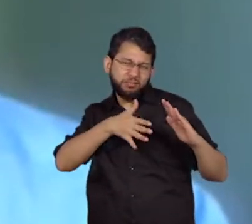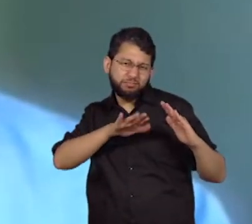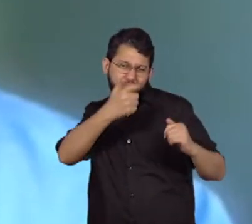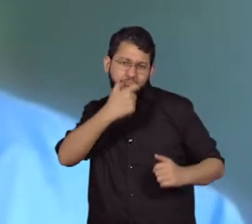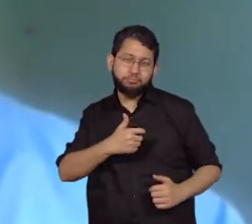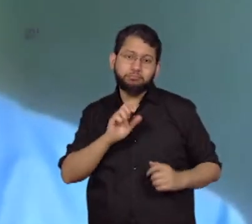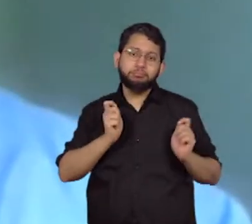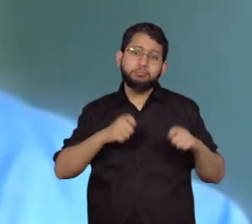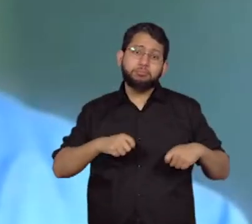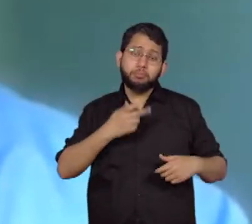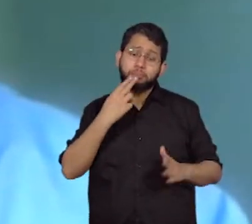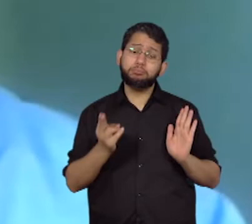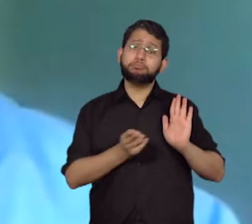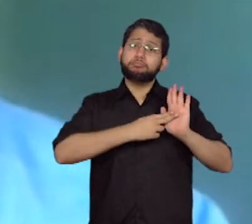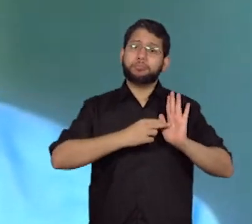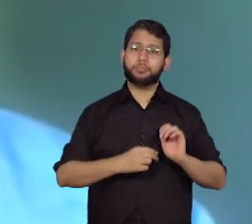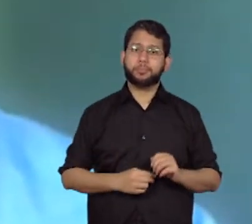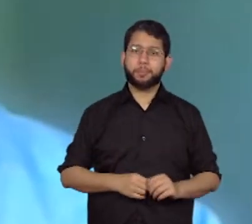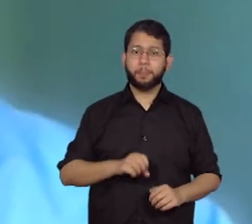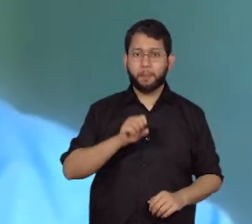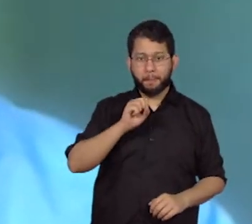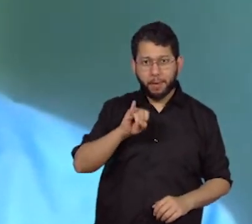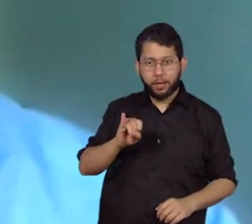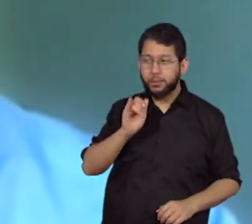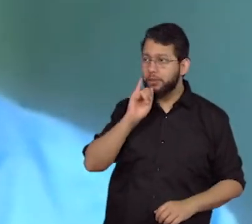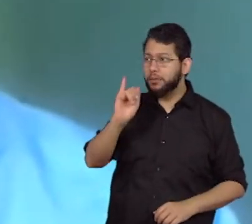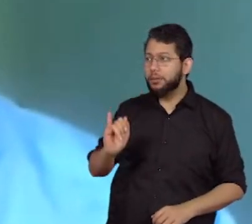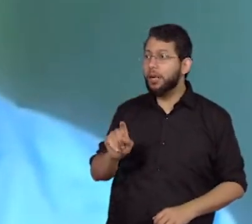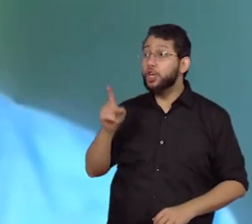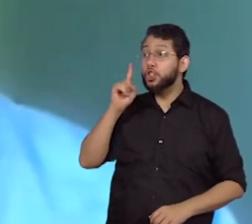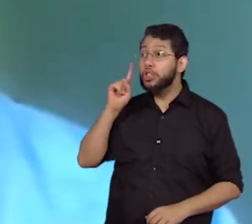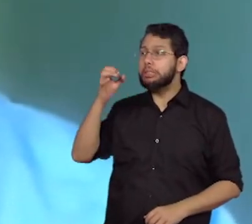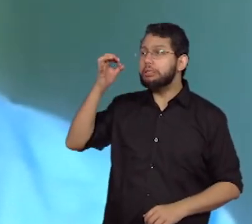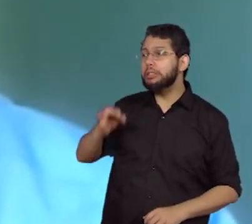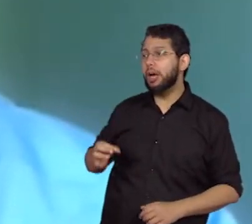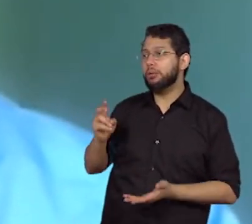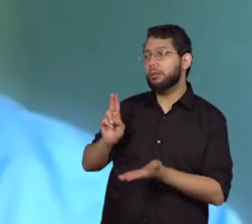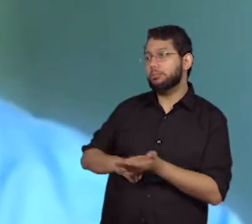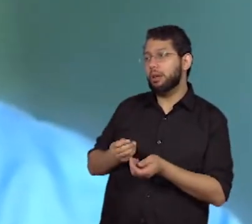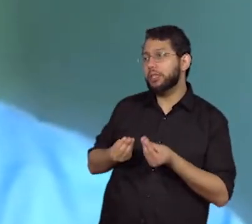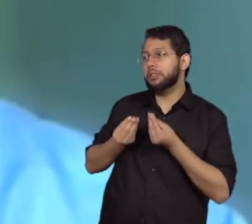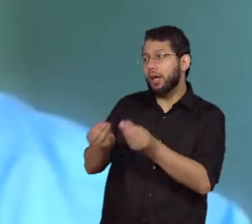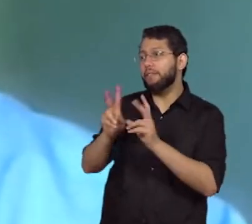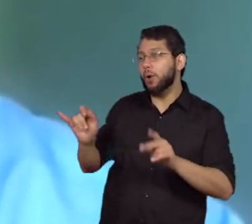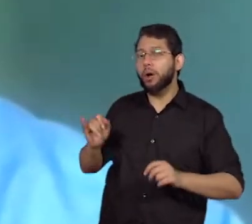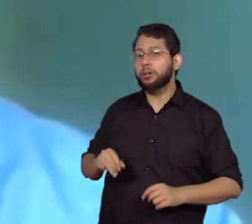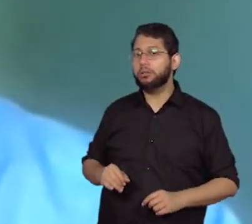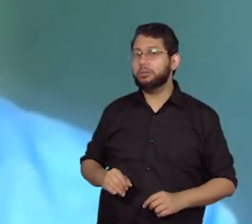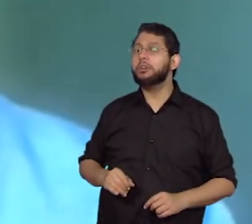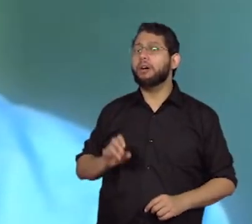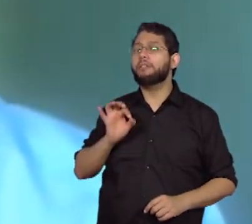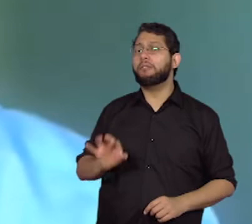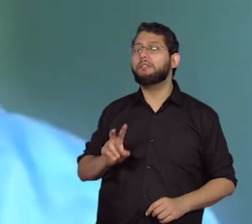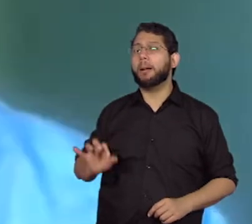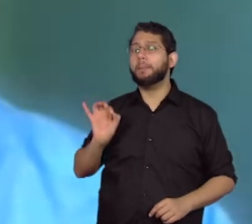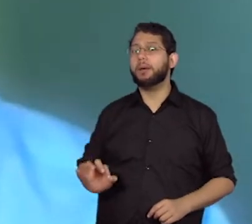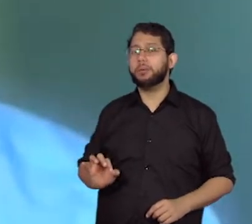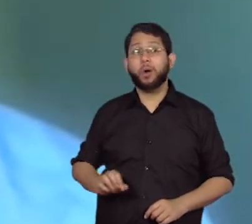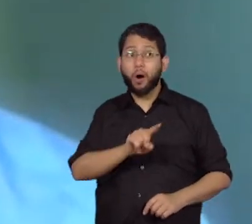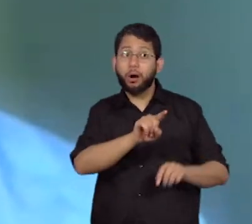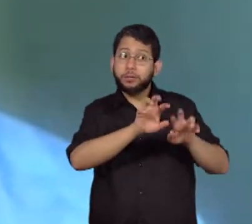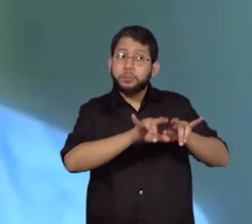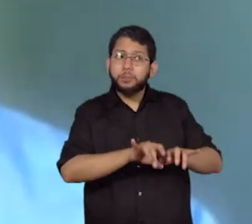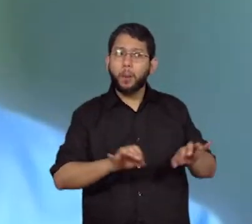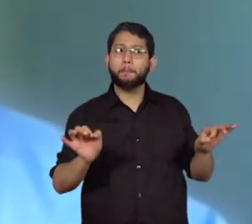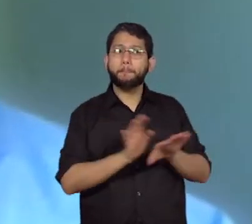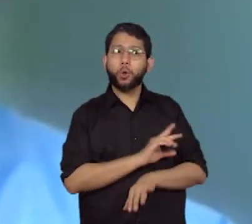Mas, assim, se eu te falar que eu vou entregar uma coisa no dia tal essa coisa vai estar lá. Se eu te falar que eu vou fazer a matéria tal, vai estar